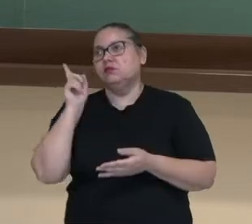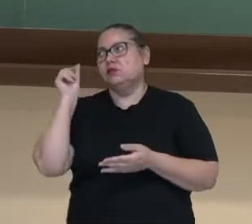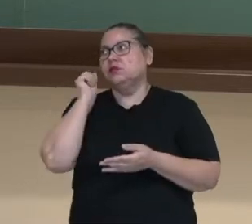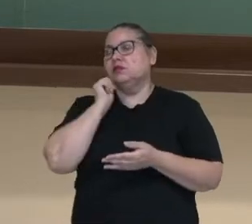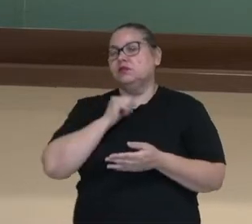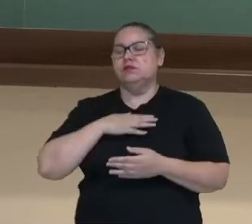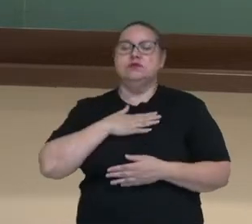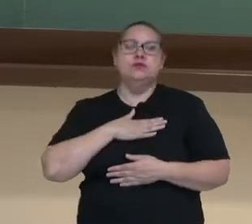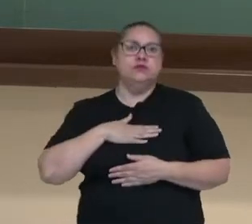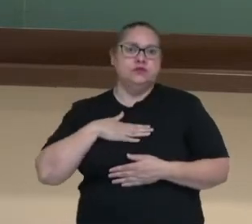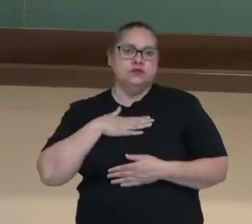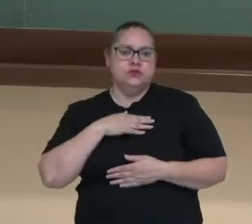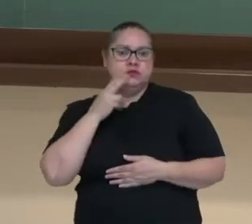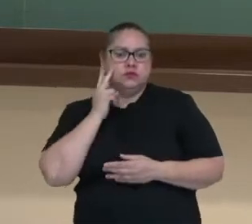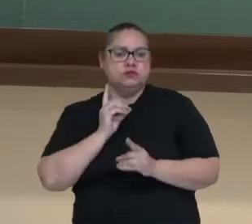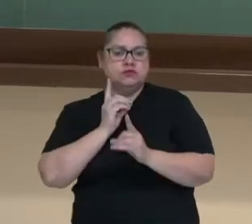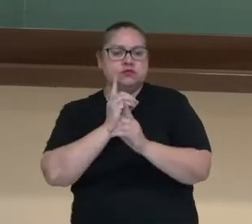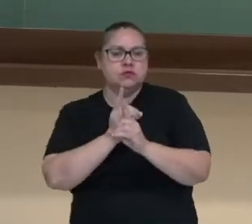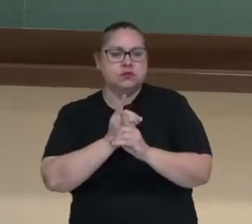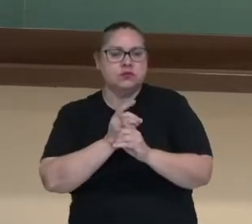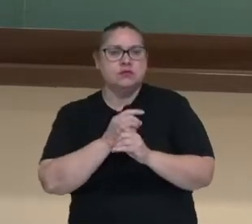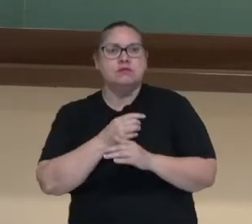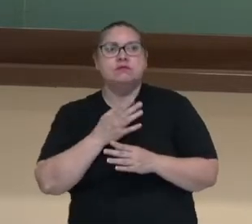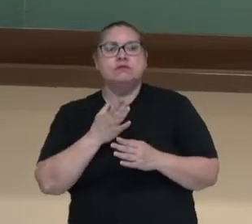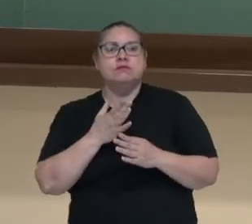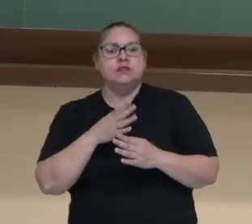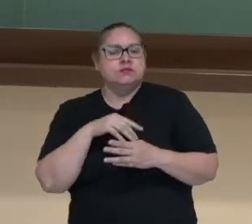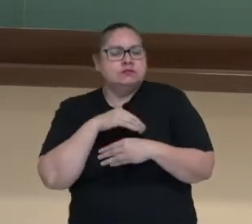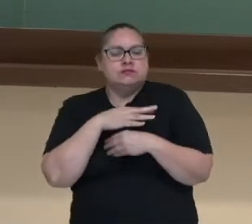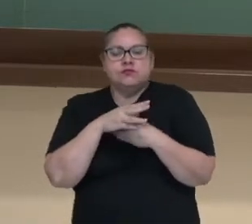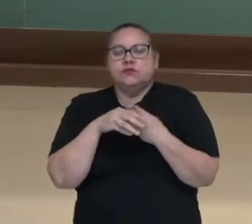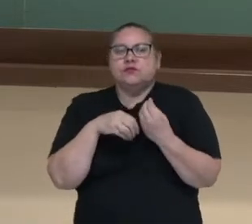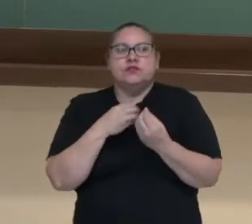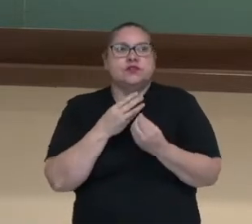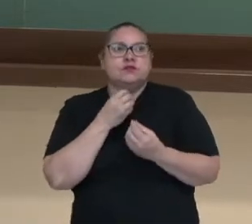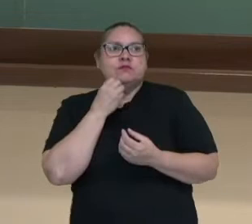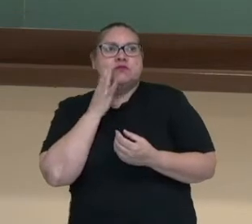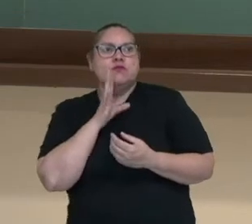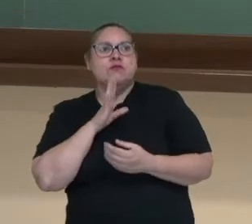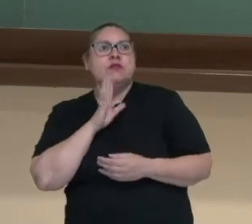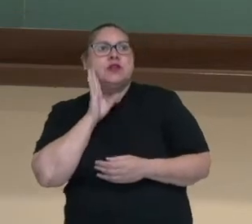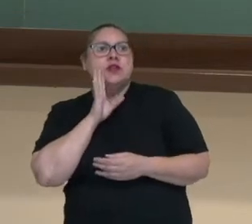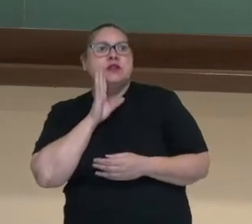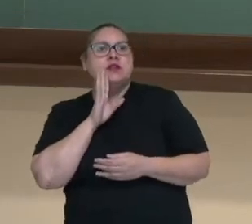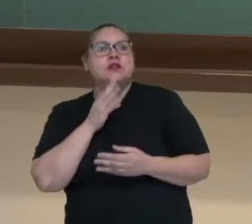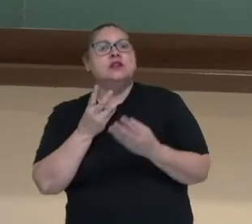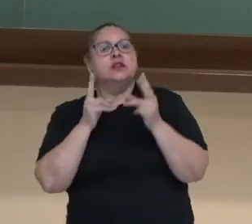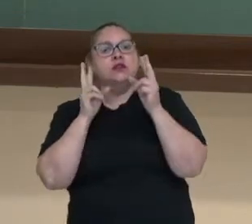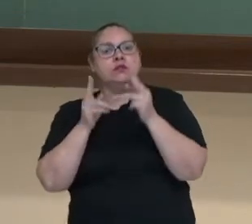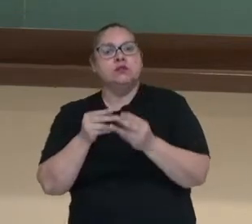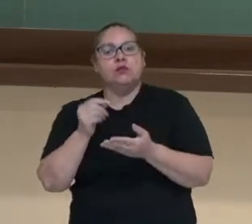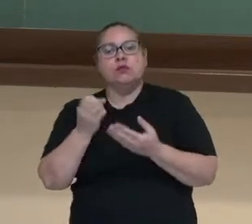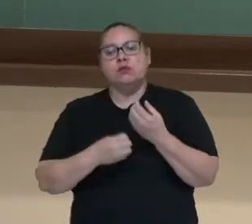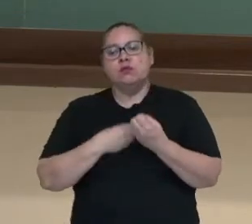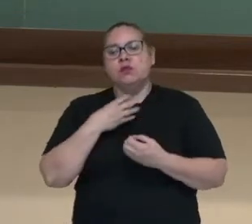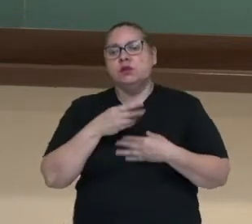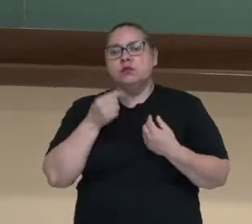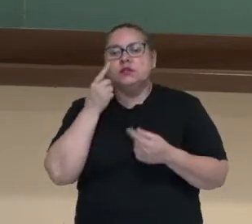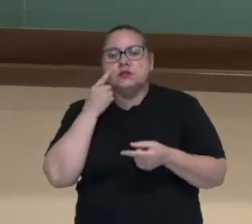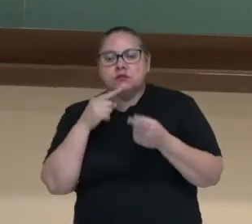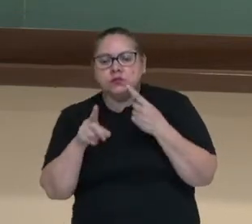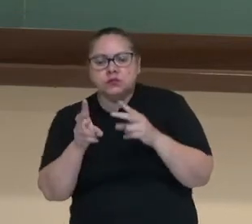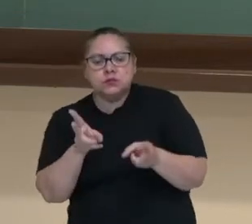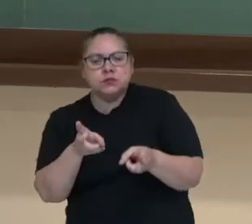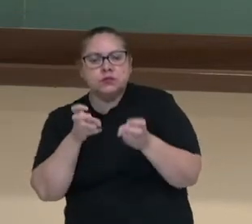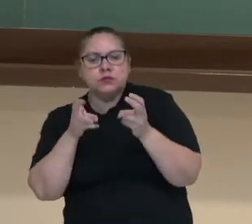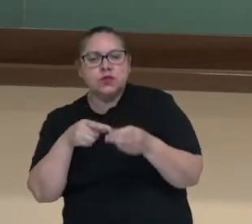vai gostar do que você vai ler, uma coisa bem envolvente. Bem como o poema que aqui estamos analisando. Perceba